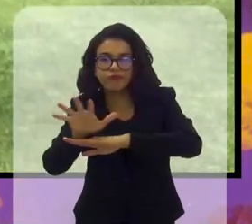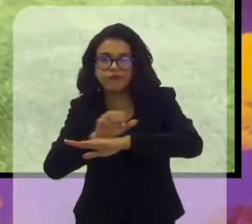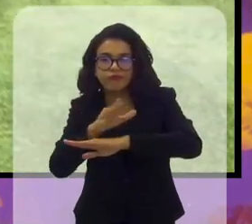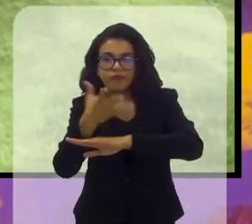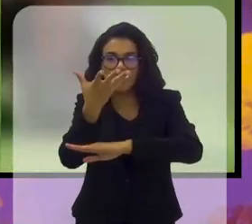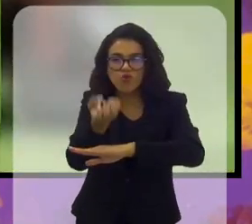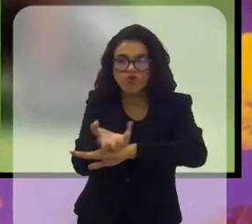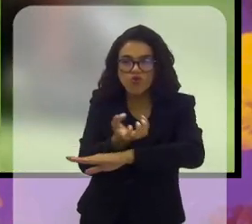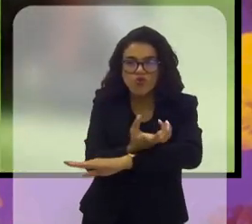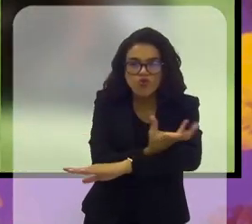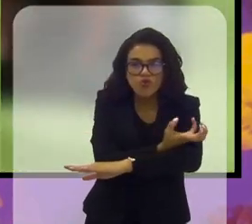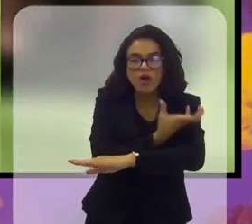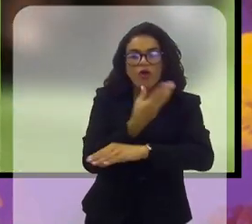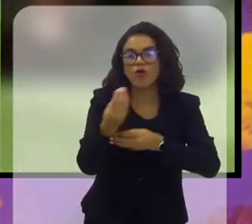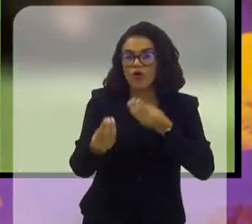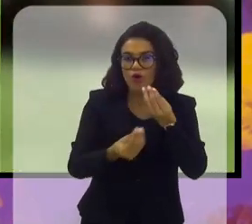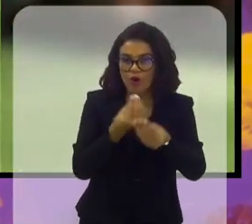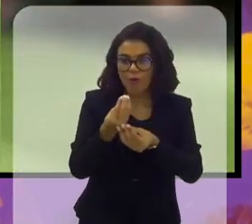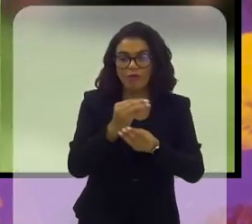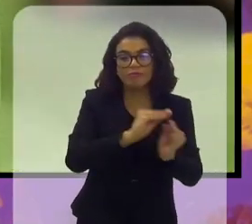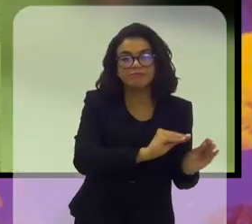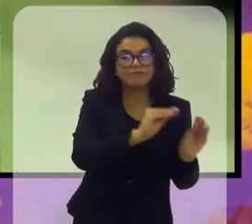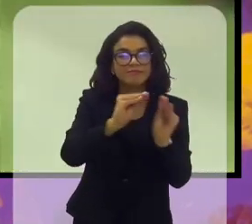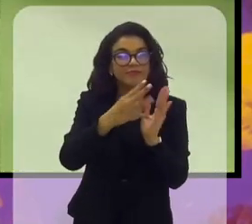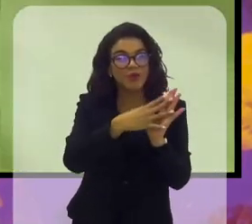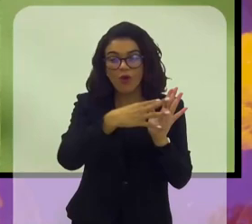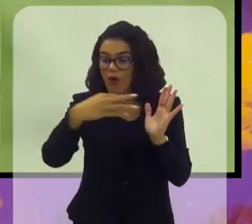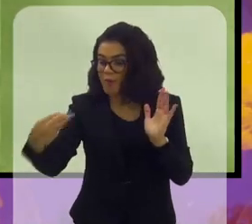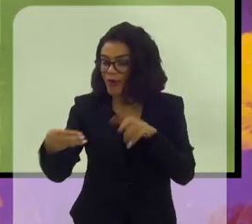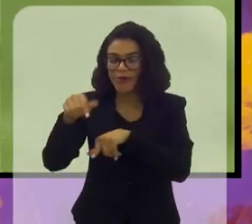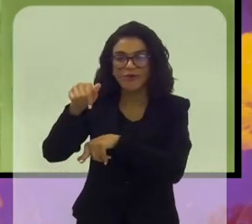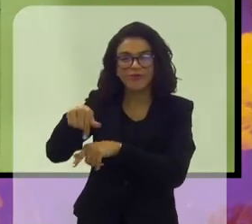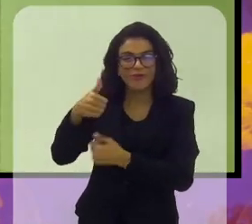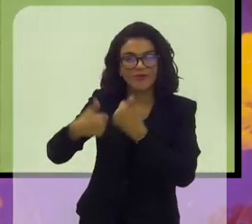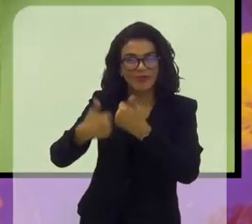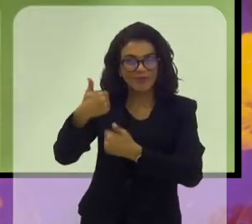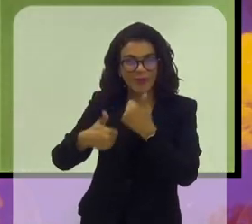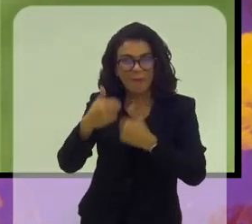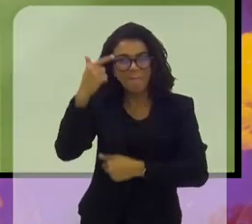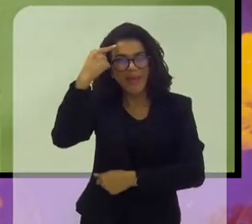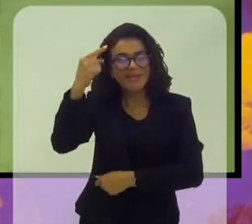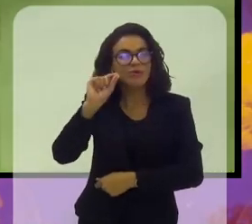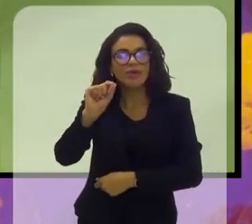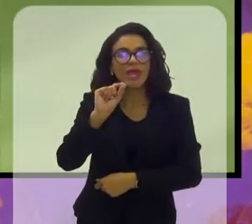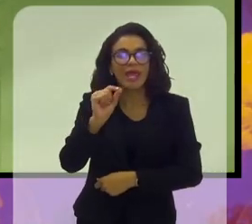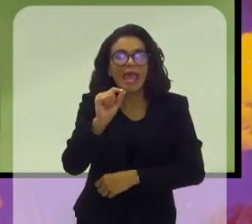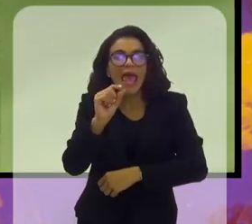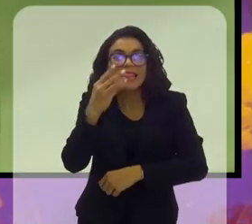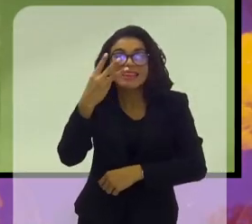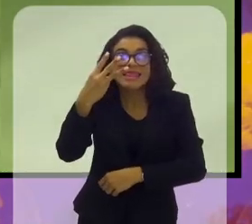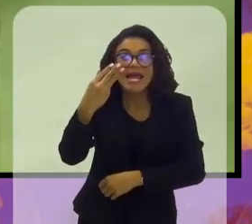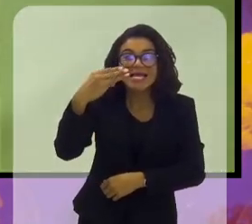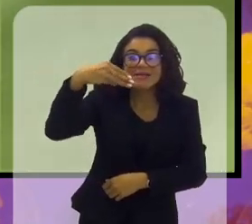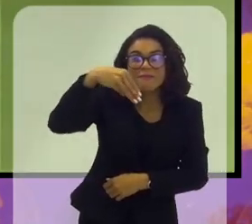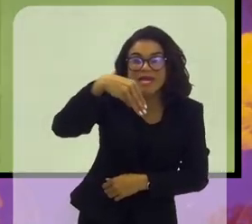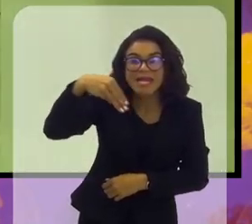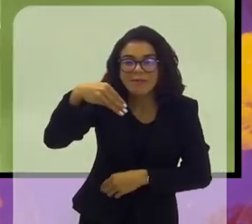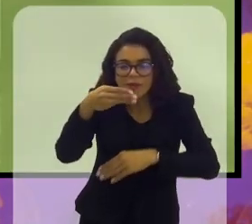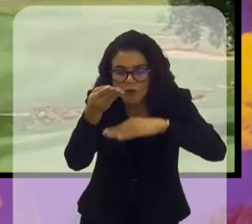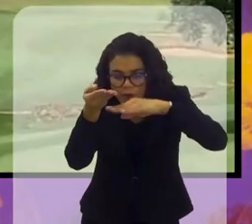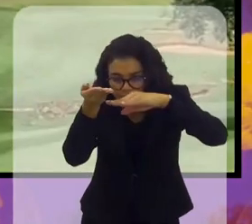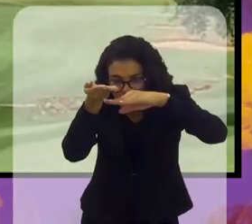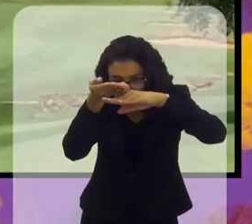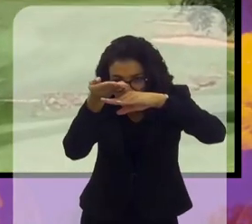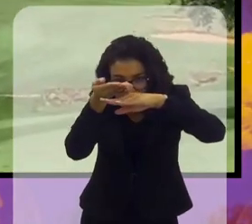levadas para o futebol, até porque você pensa que é uma relva, uma grama que é cortada a 3 milímetros de